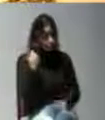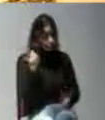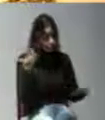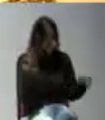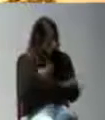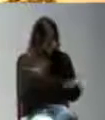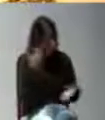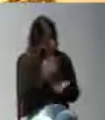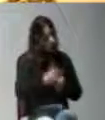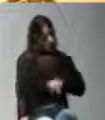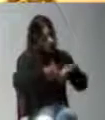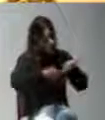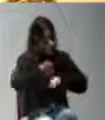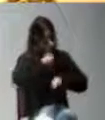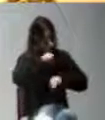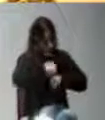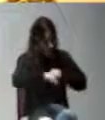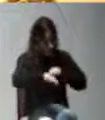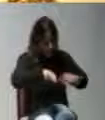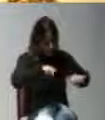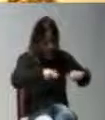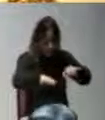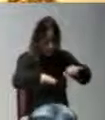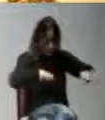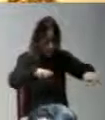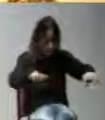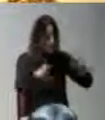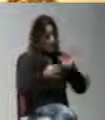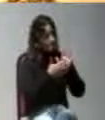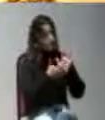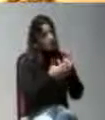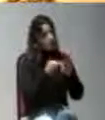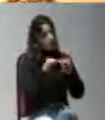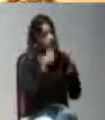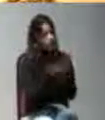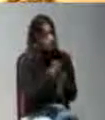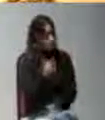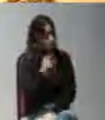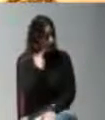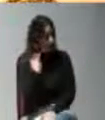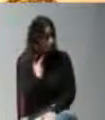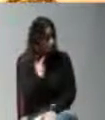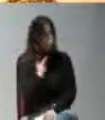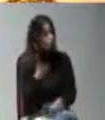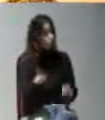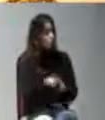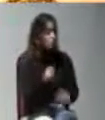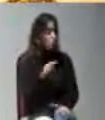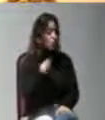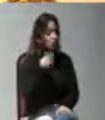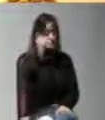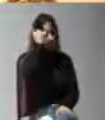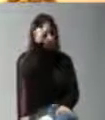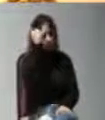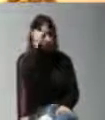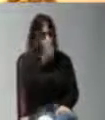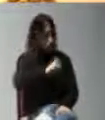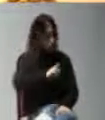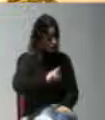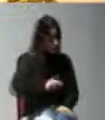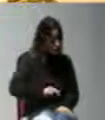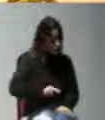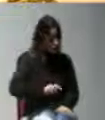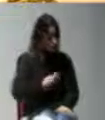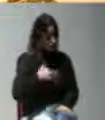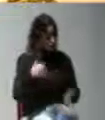se multiplicam projetos de escola sem partido. Não é por acaso que se combate o que se chama de ideologia de gênero. Não é por acaso que o então ministro